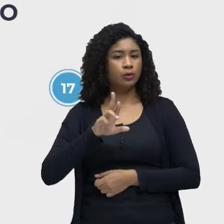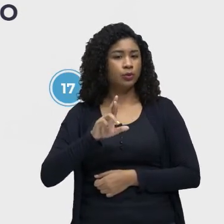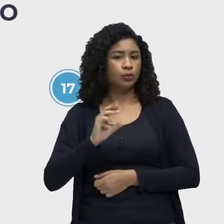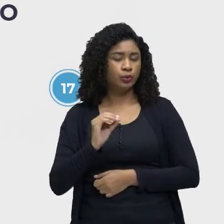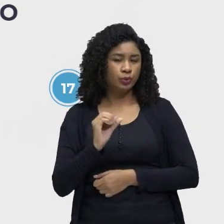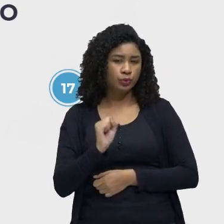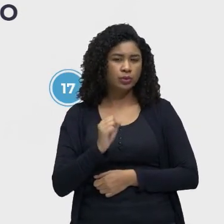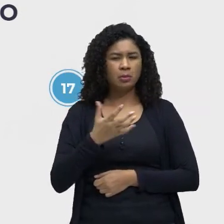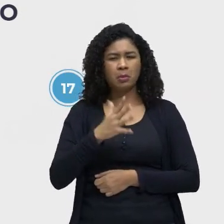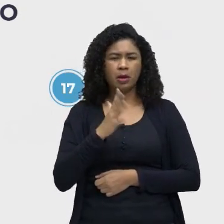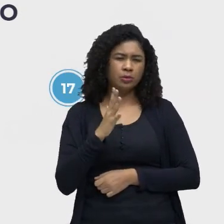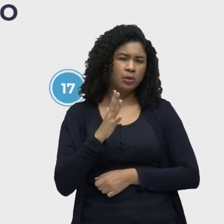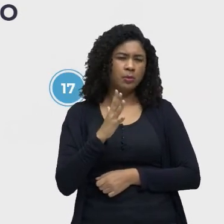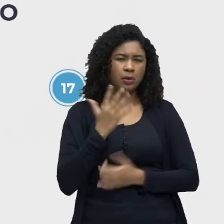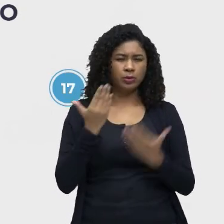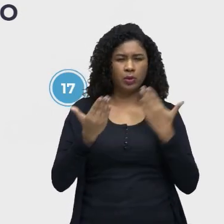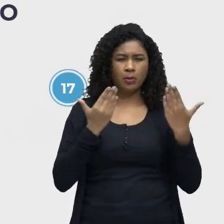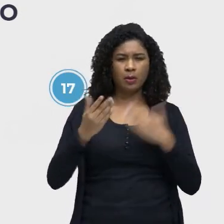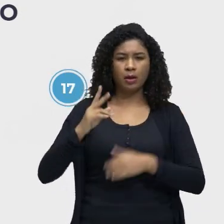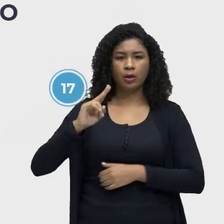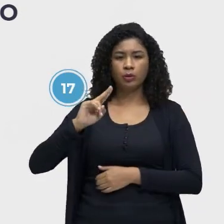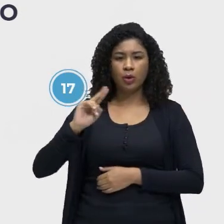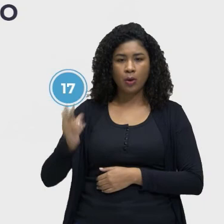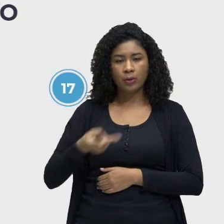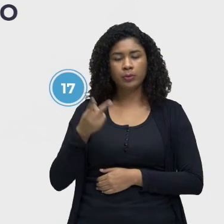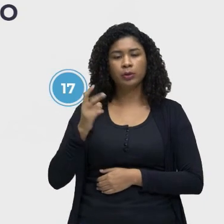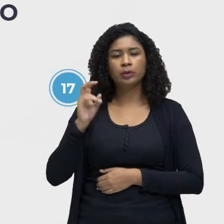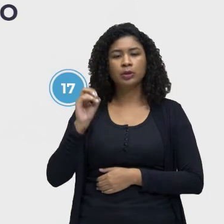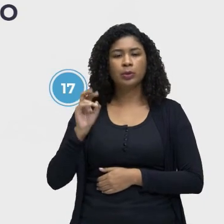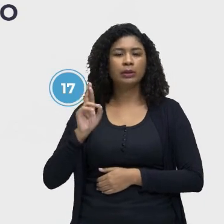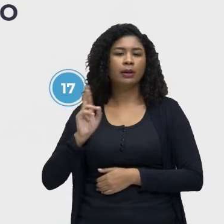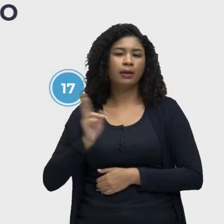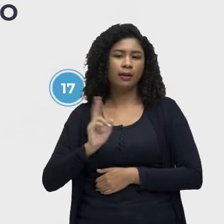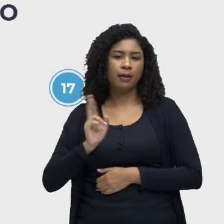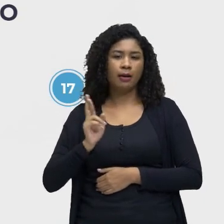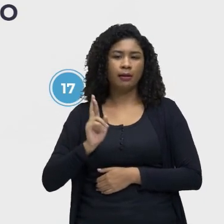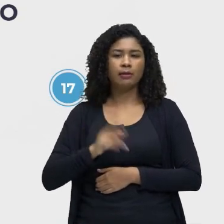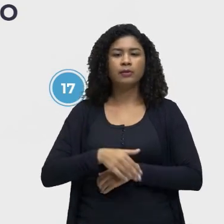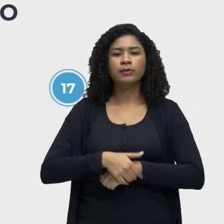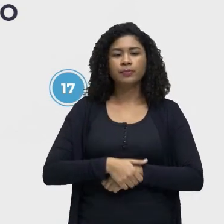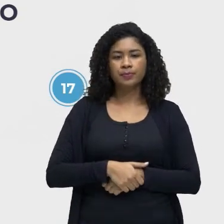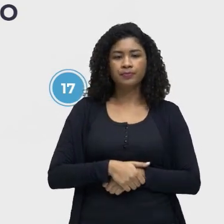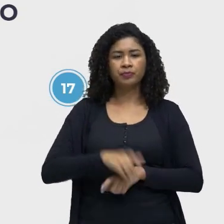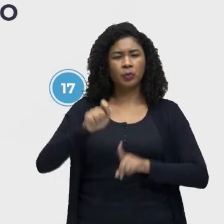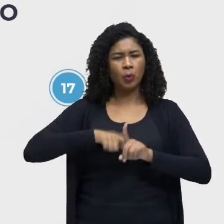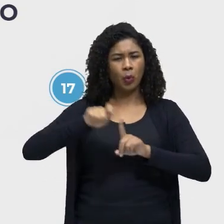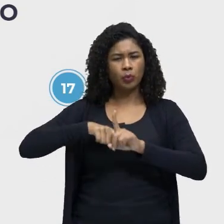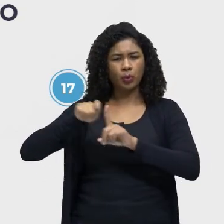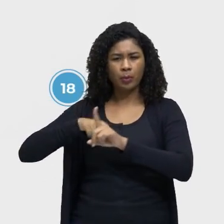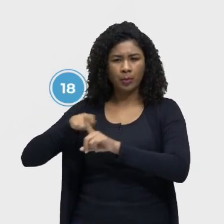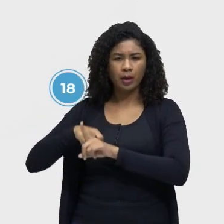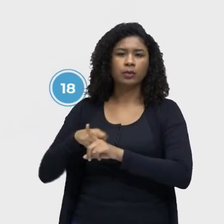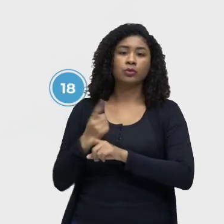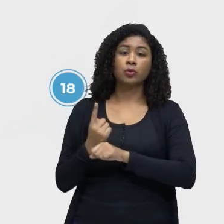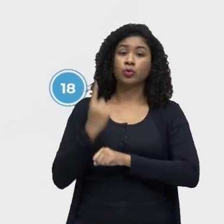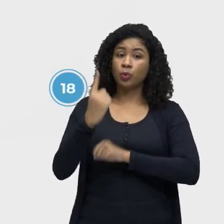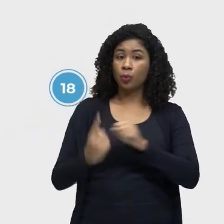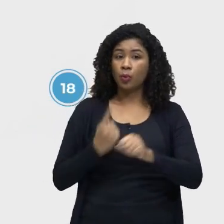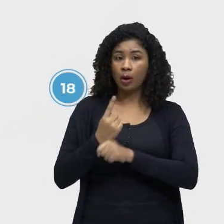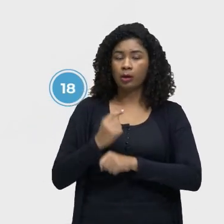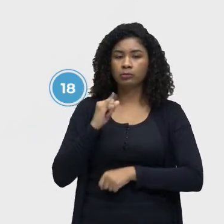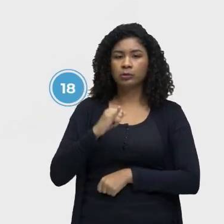de R$ 2.050, por mês, durante um ano, às famílias que decidirem ter um terceiro